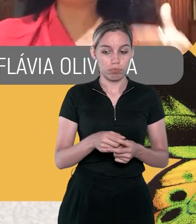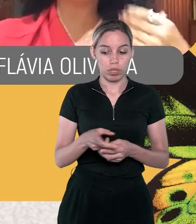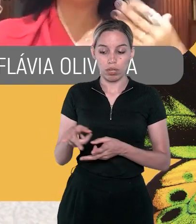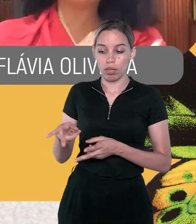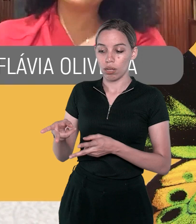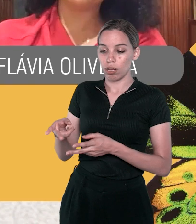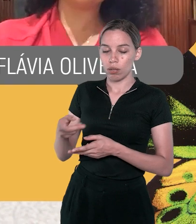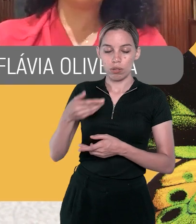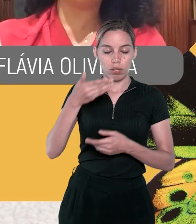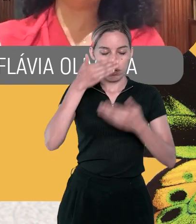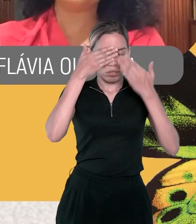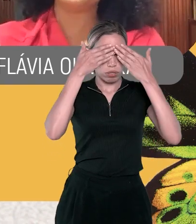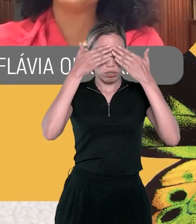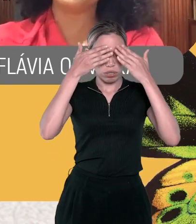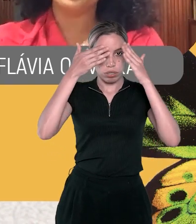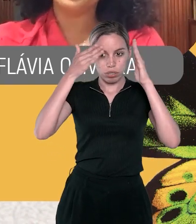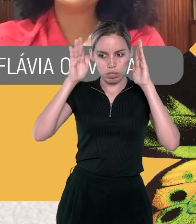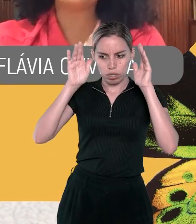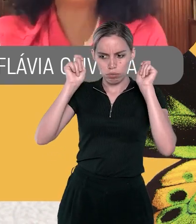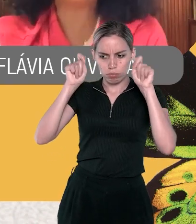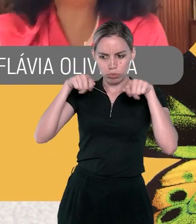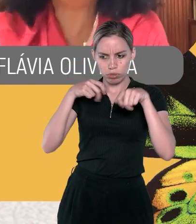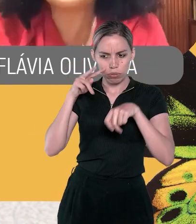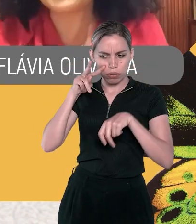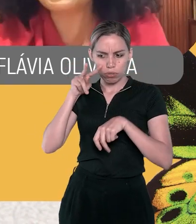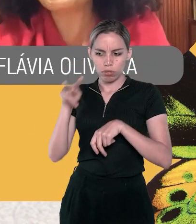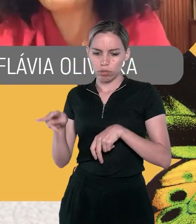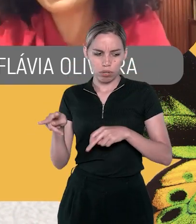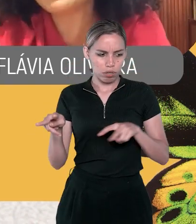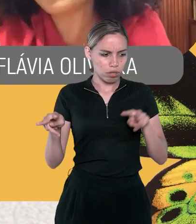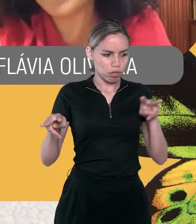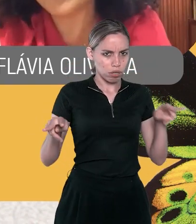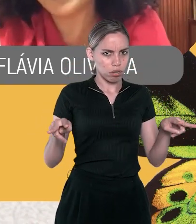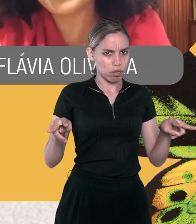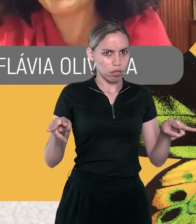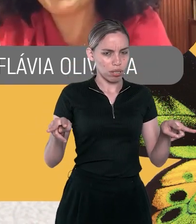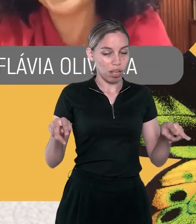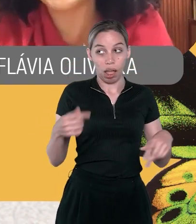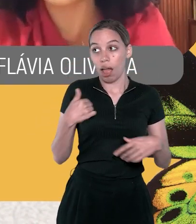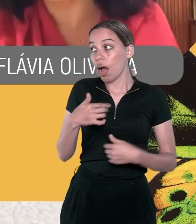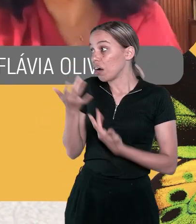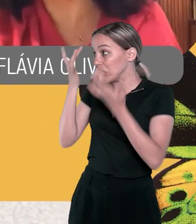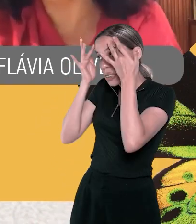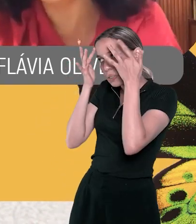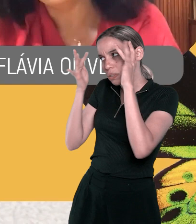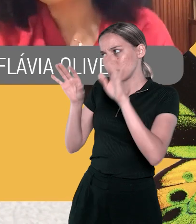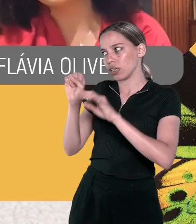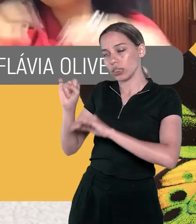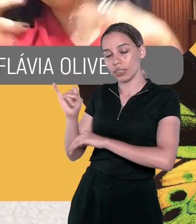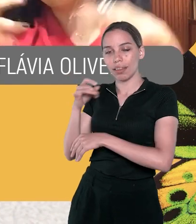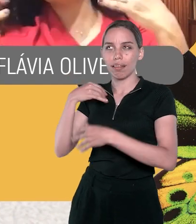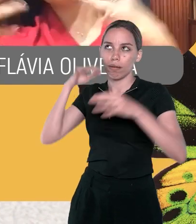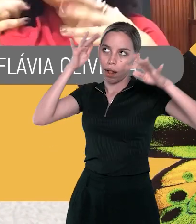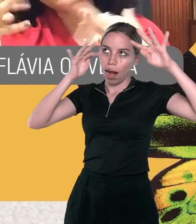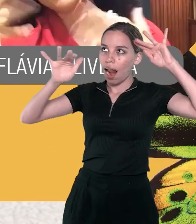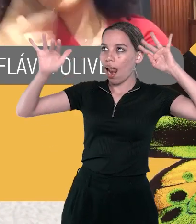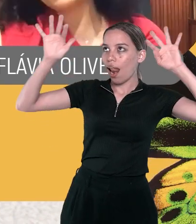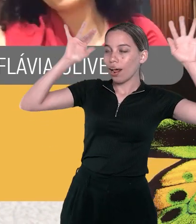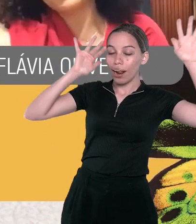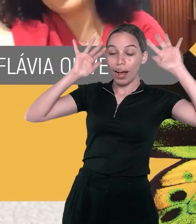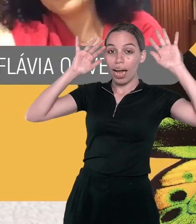para enxergar o que antes era invisível. Não sei se eu viajei demais na maionese, mas foram todas